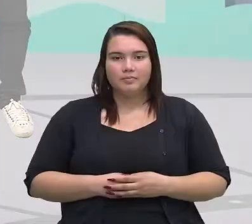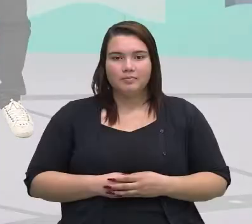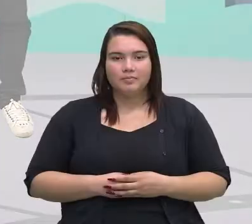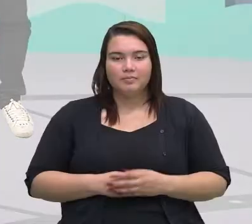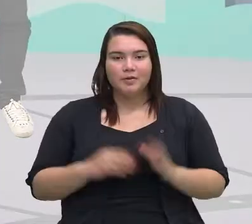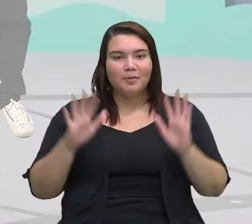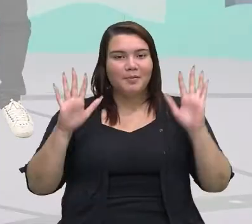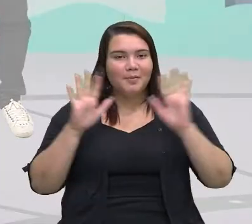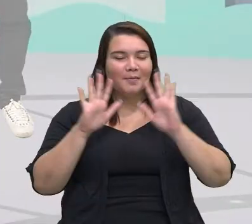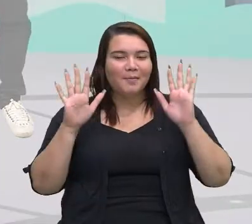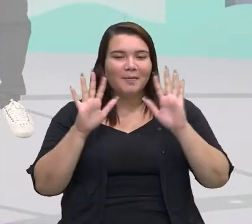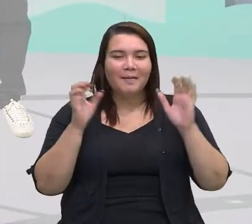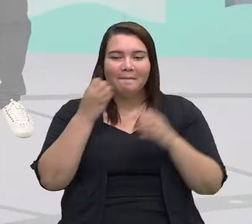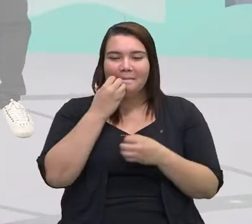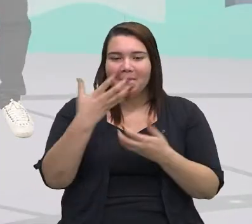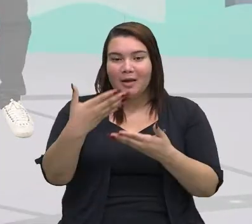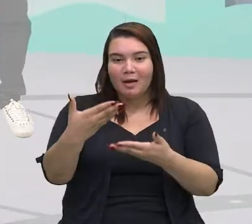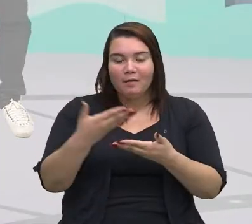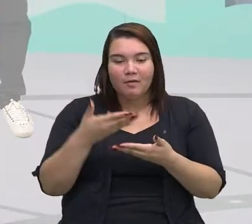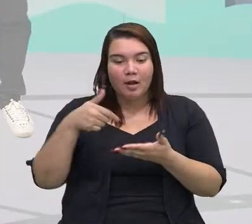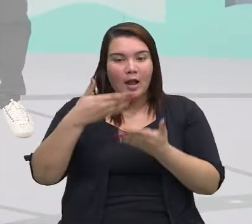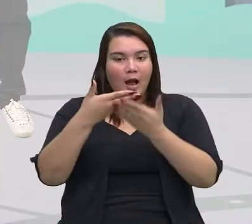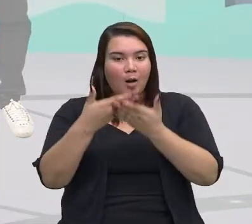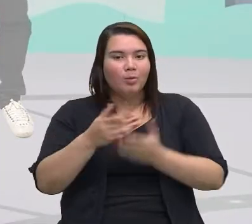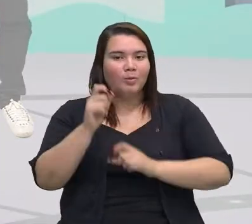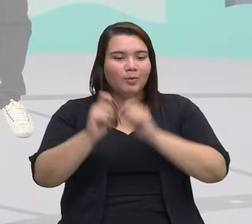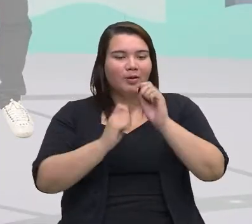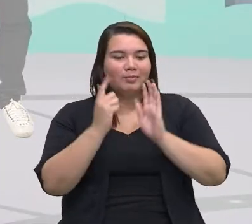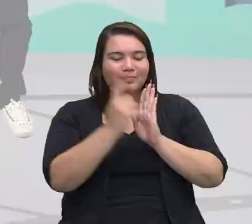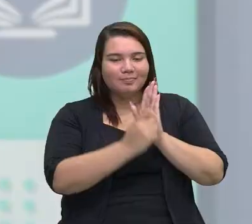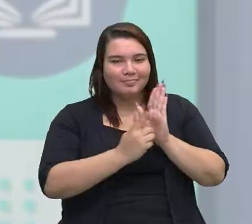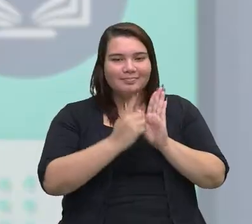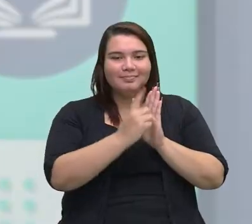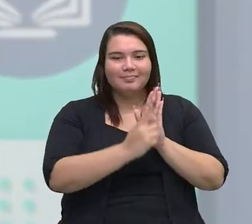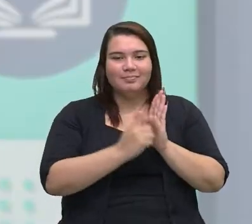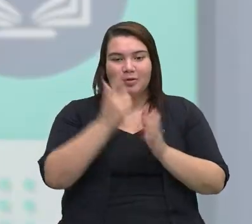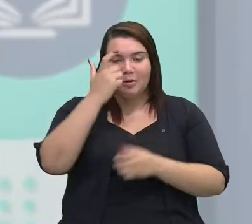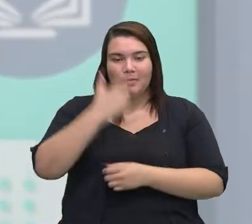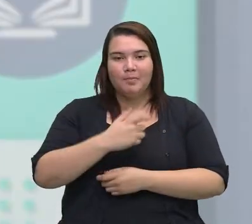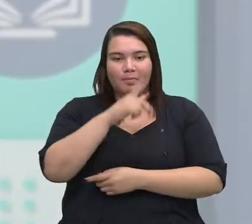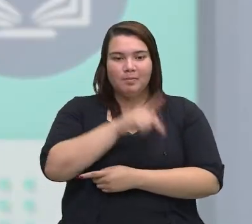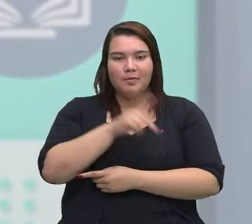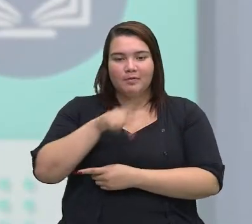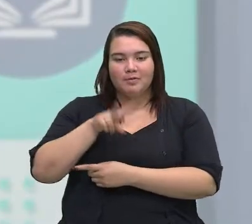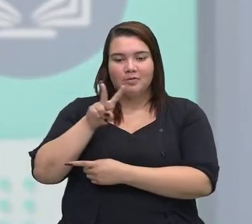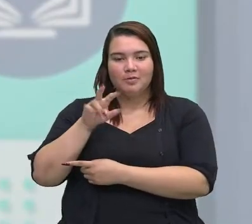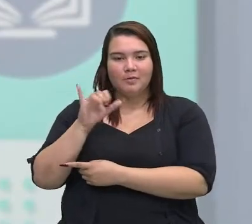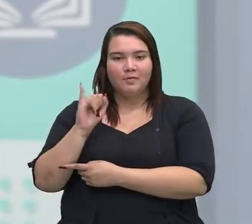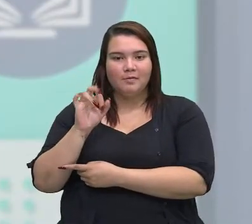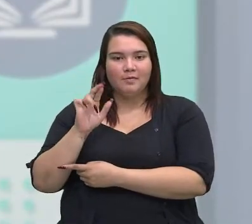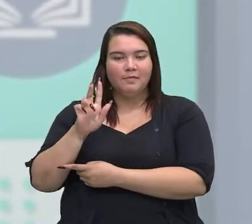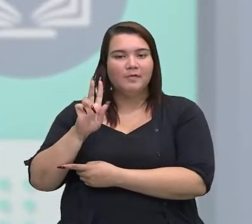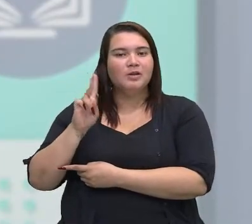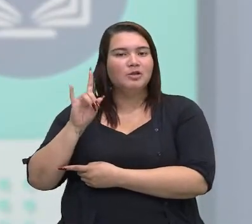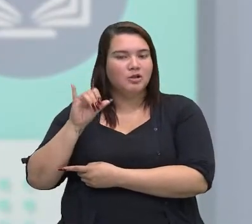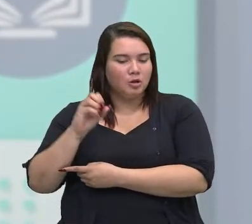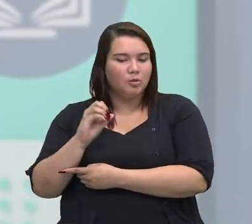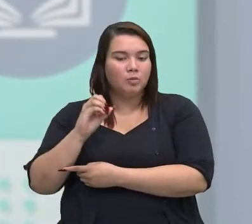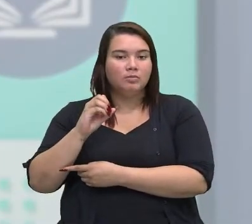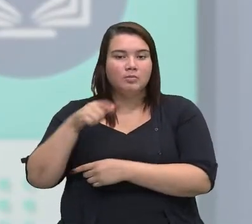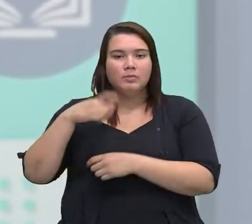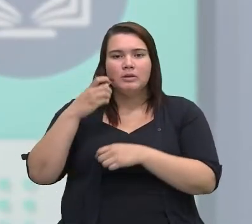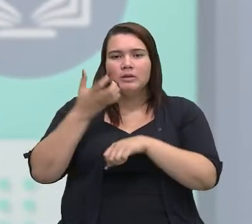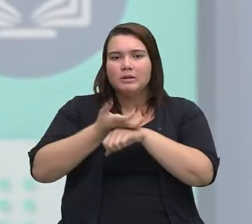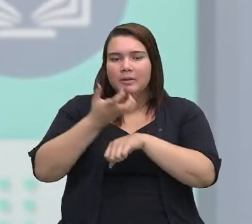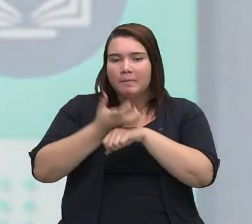Olá, sejam todos muito bem-vindos a mais uma aula do Contraturno Digital. Eu sou o professor Virgílio Guedes, professor de Ciências, e agora a gente